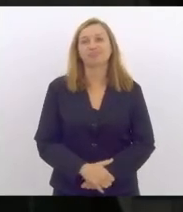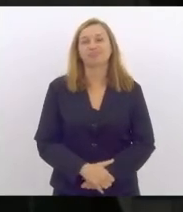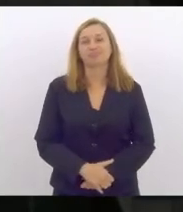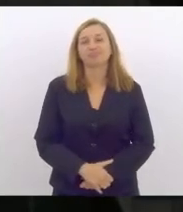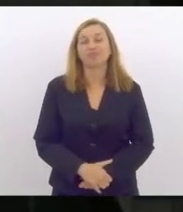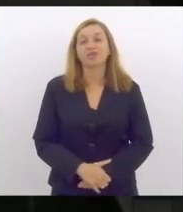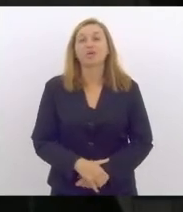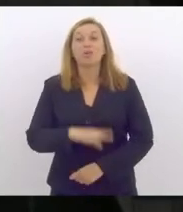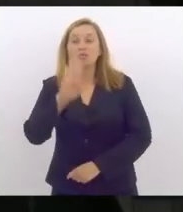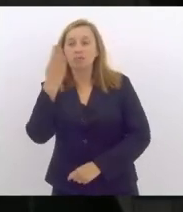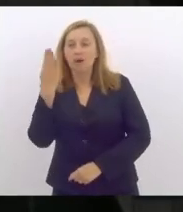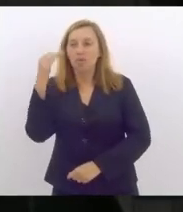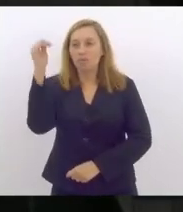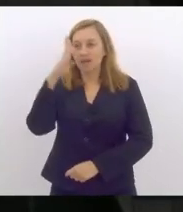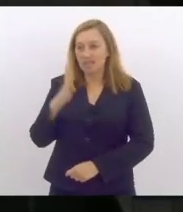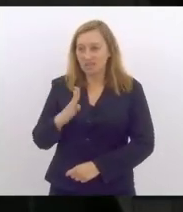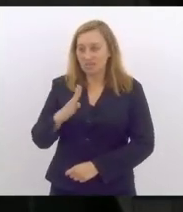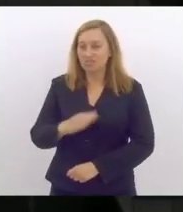O pau-brasil